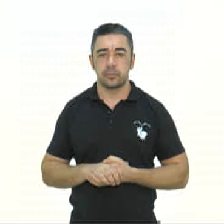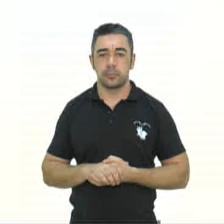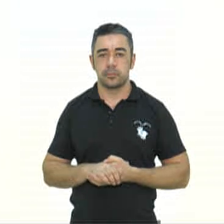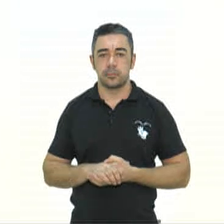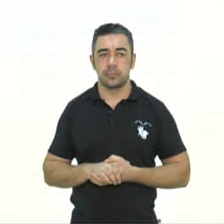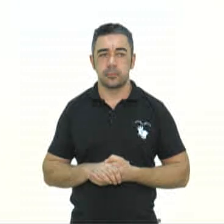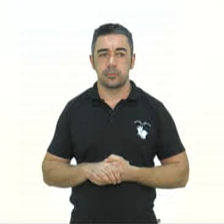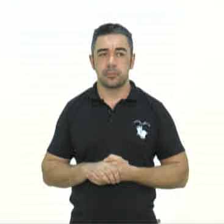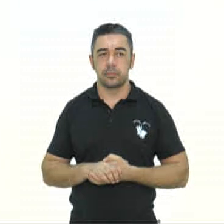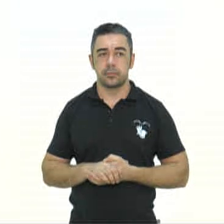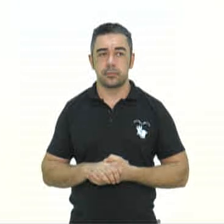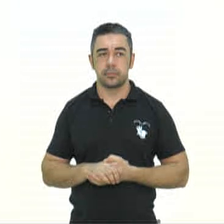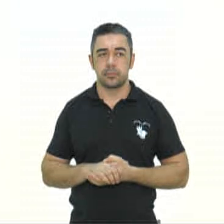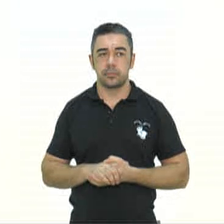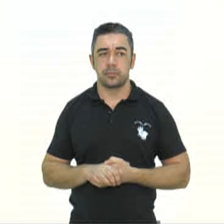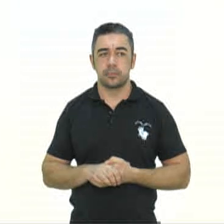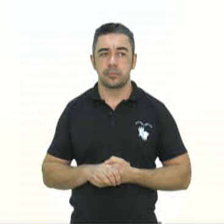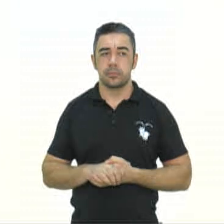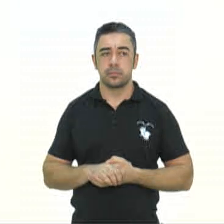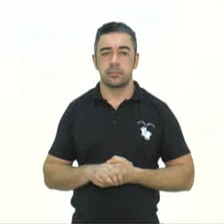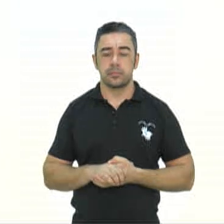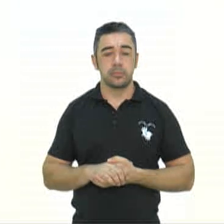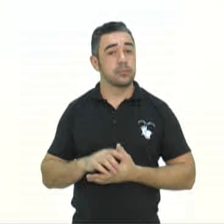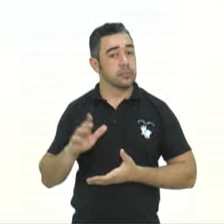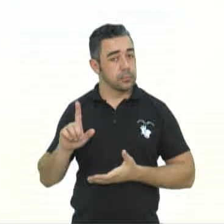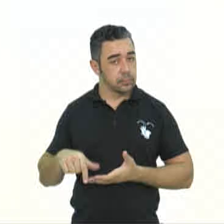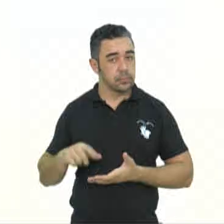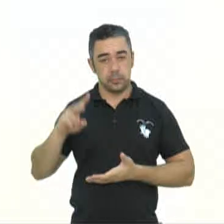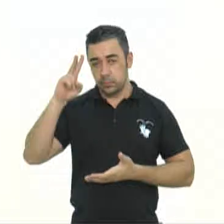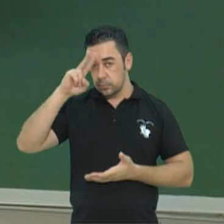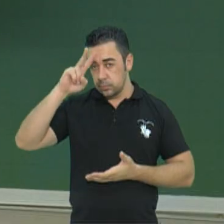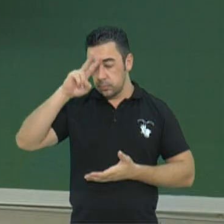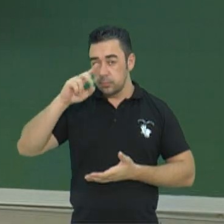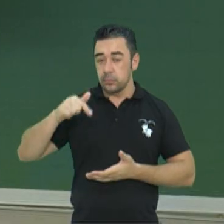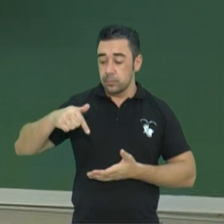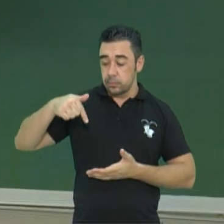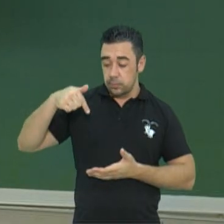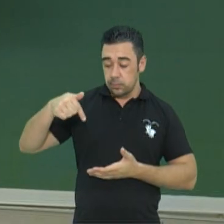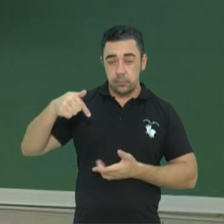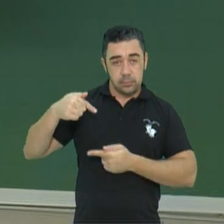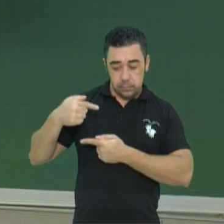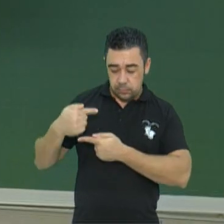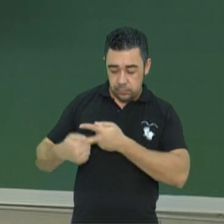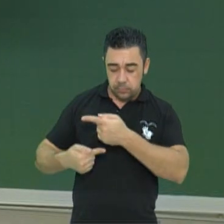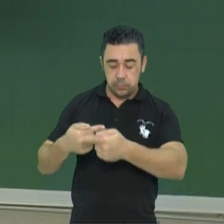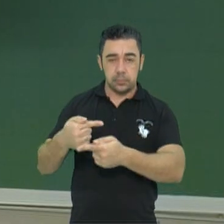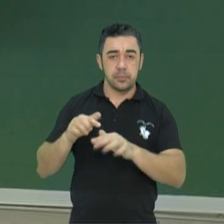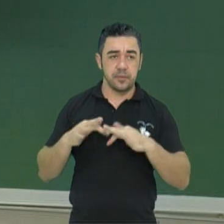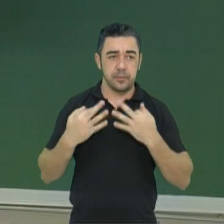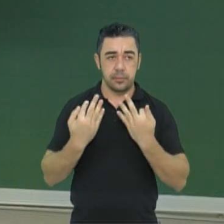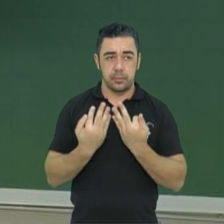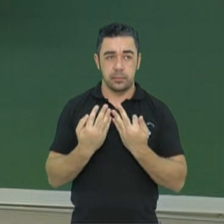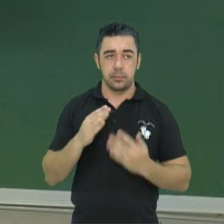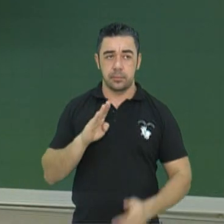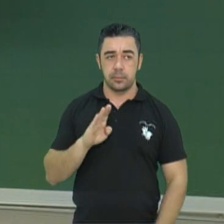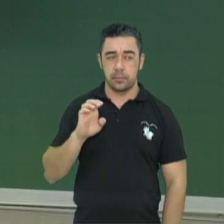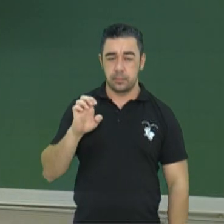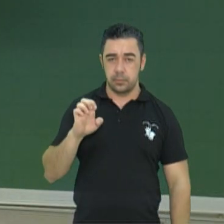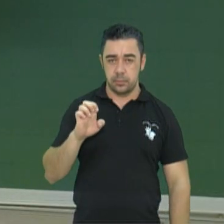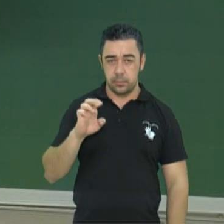pueblo fictício de Macondo. Então, a obra vai narrar a história de 7 gerações da família Buendía,